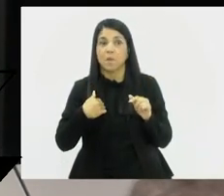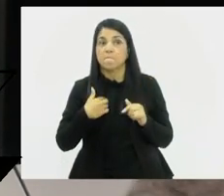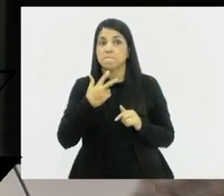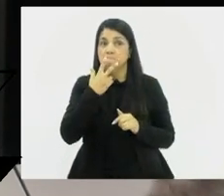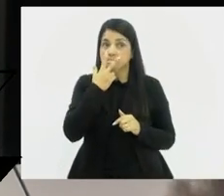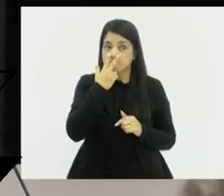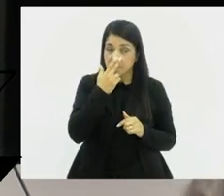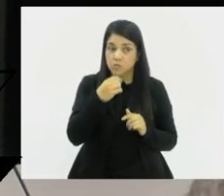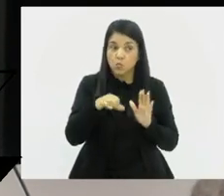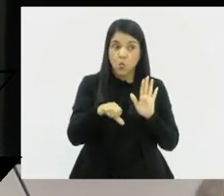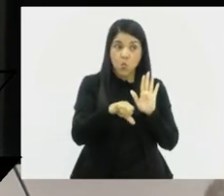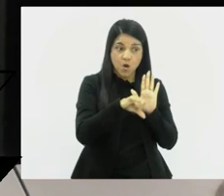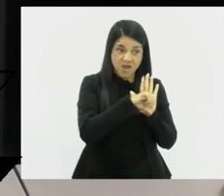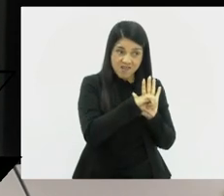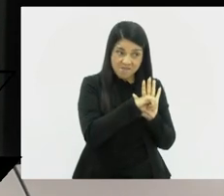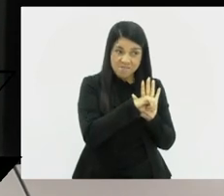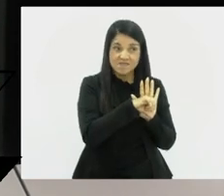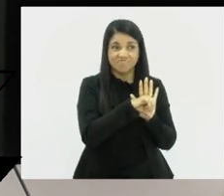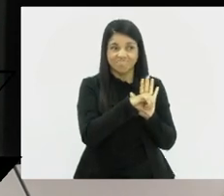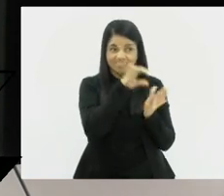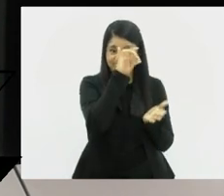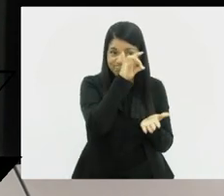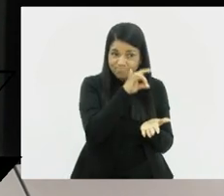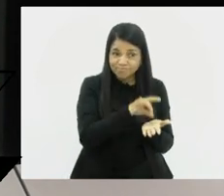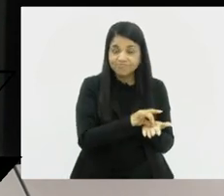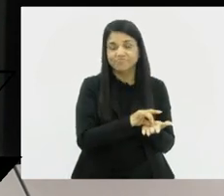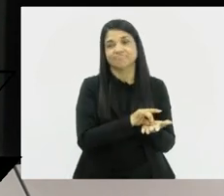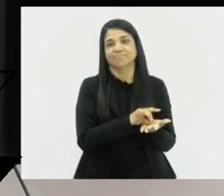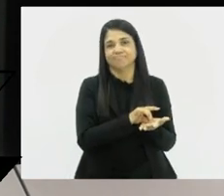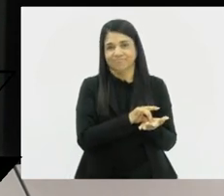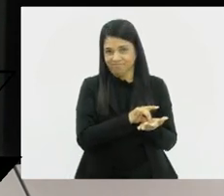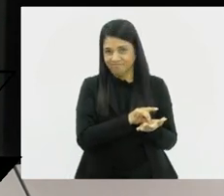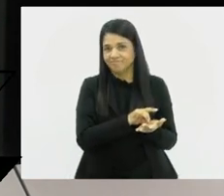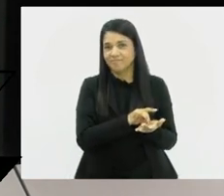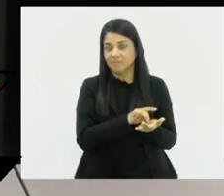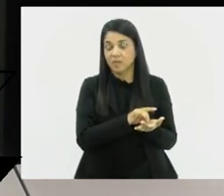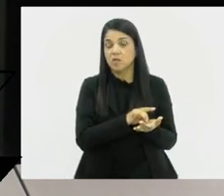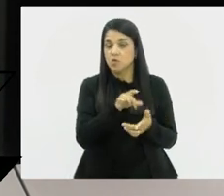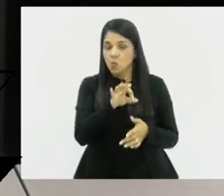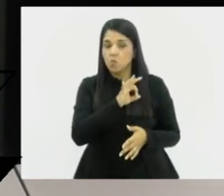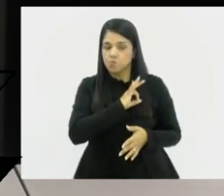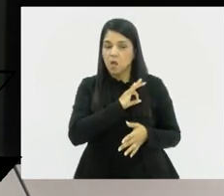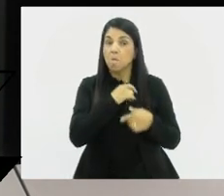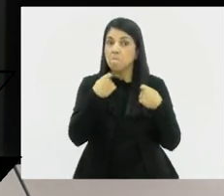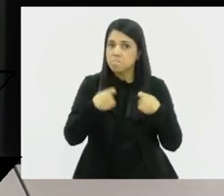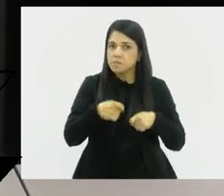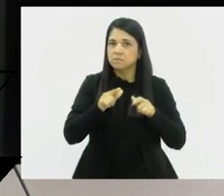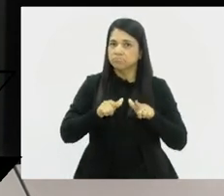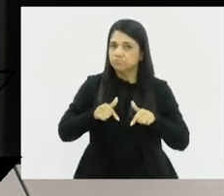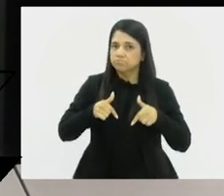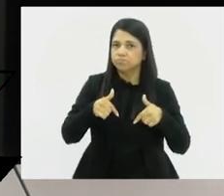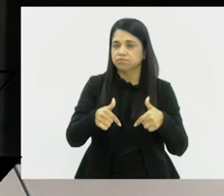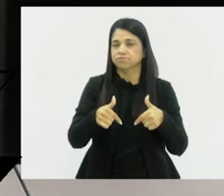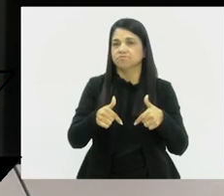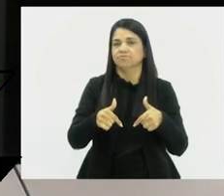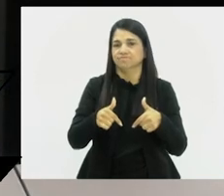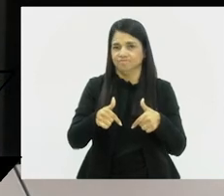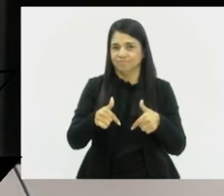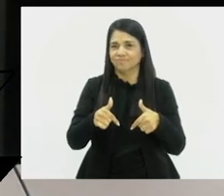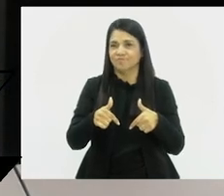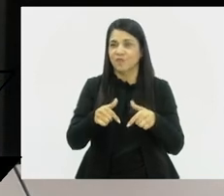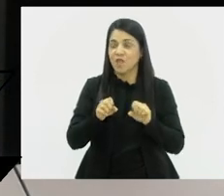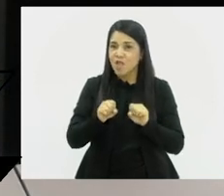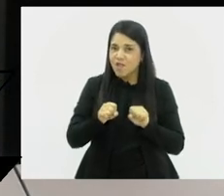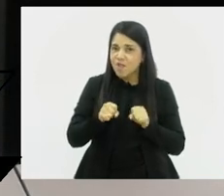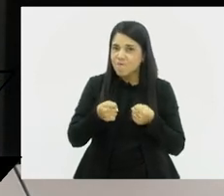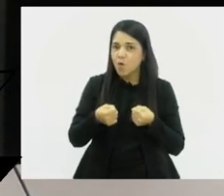penal ou um crime menor, é um crime, está acontecendo e o policial deve atuar. Então, mais uma vez, reforça